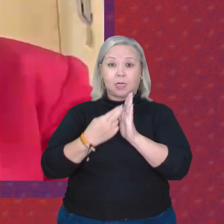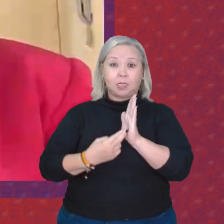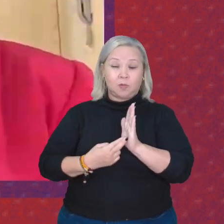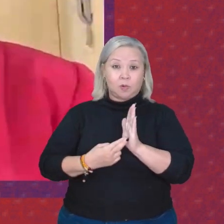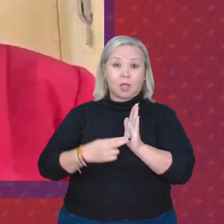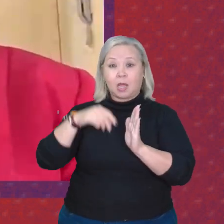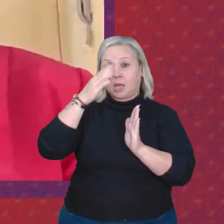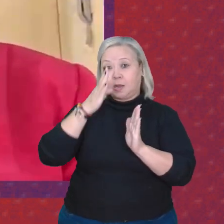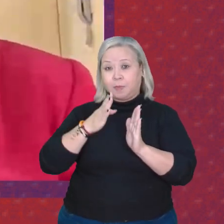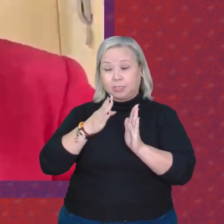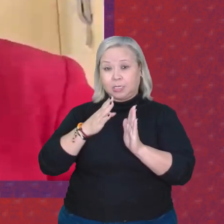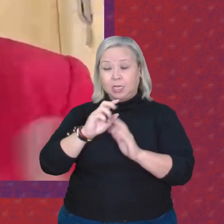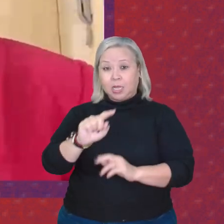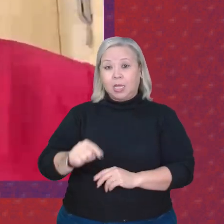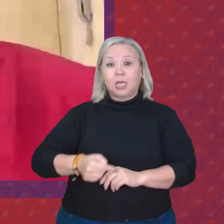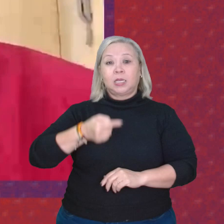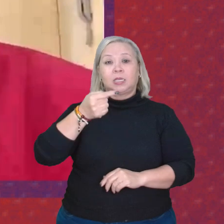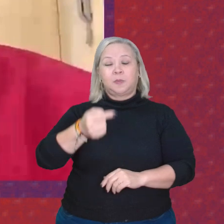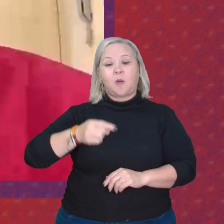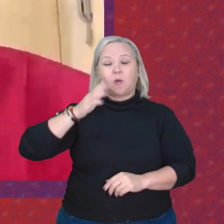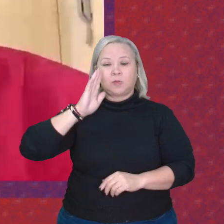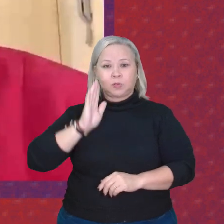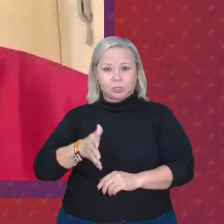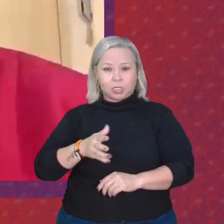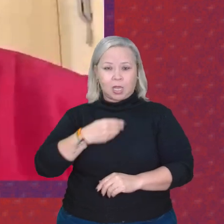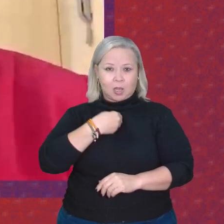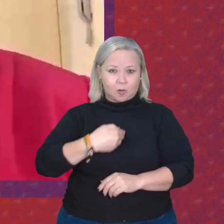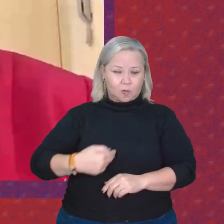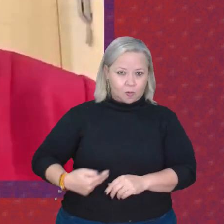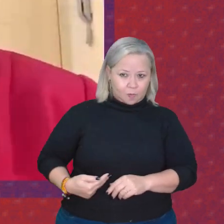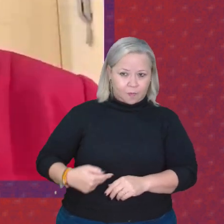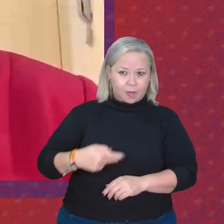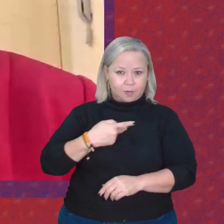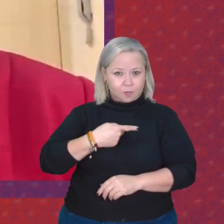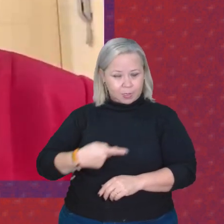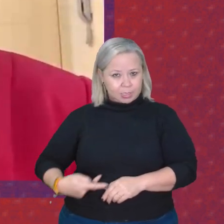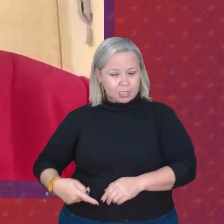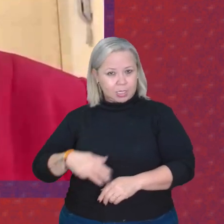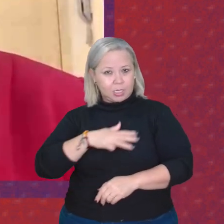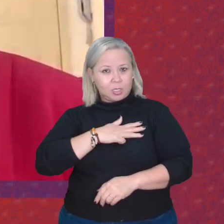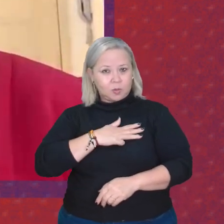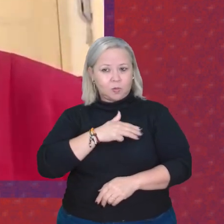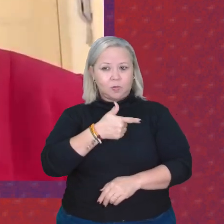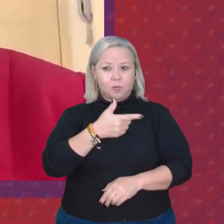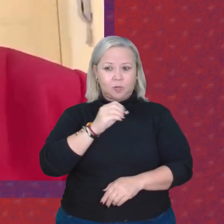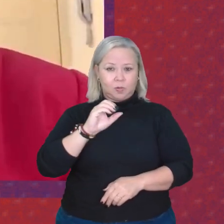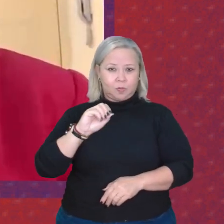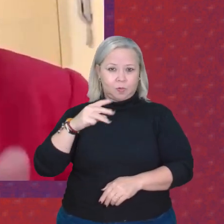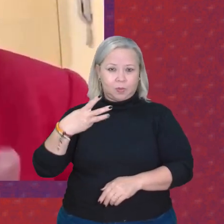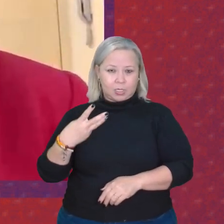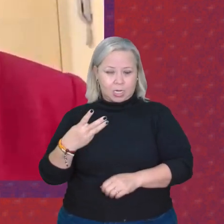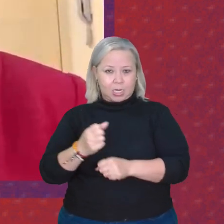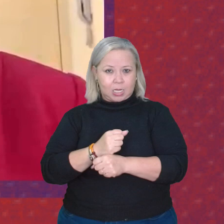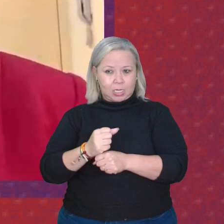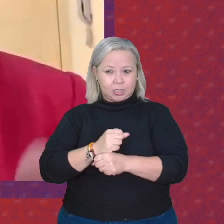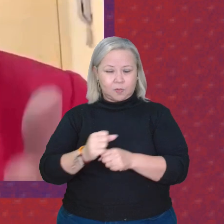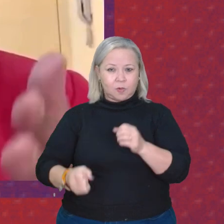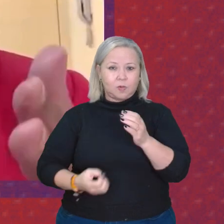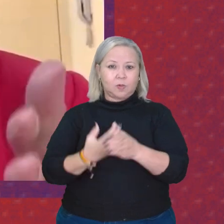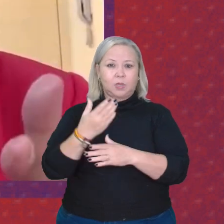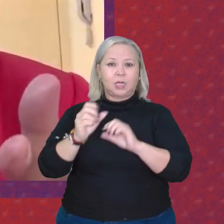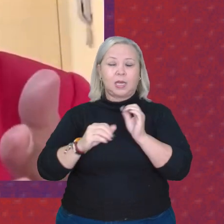brasileira. Na sequência, e já com o governo do presidente Lula, em 2003, foram criadas